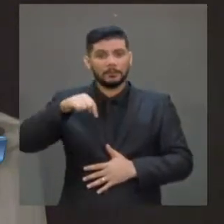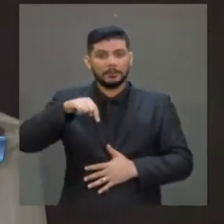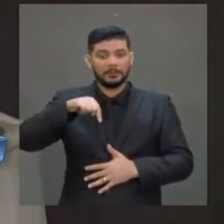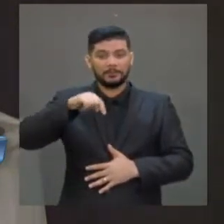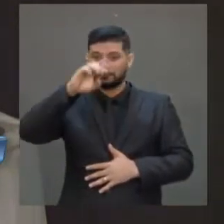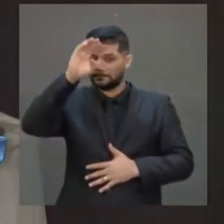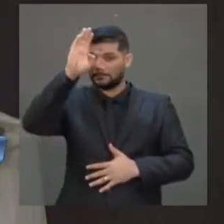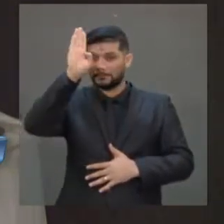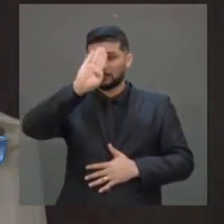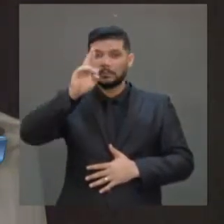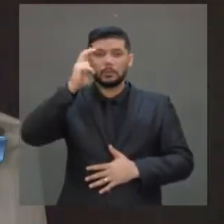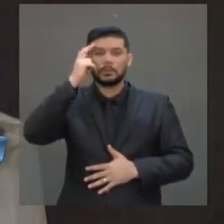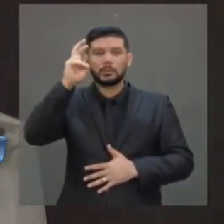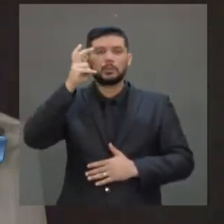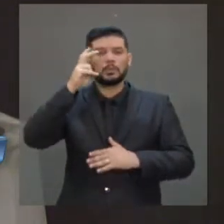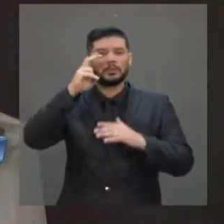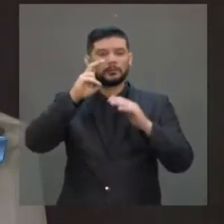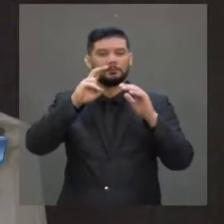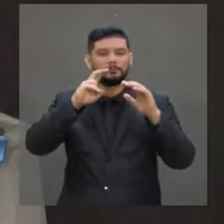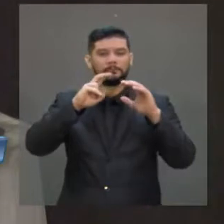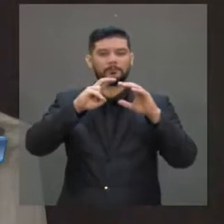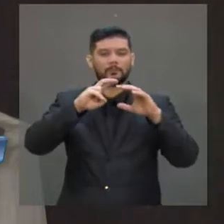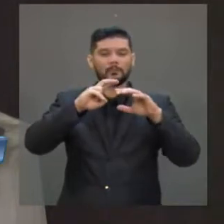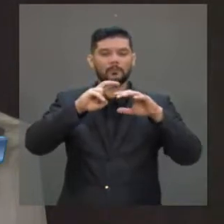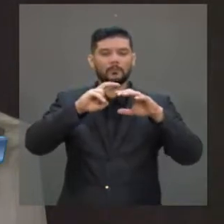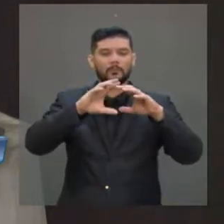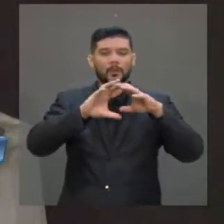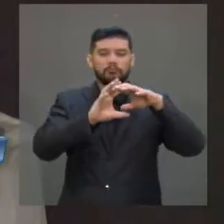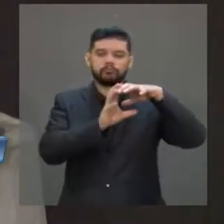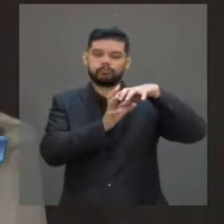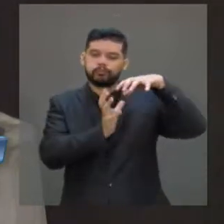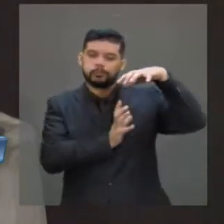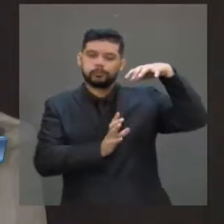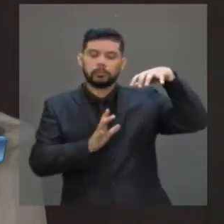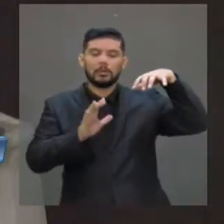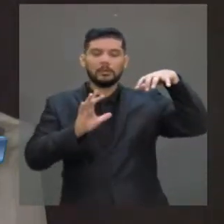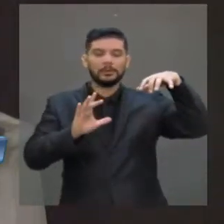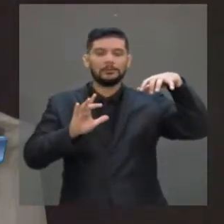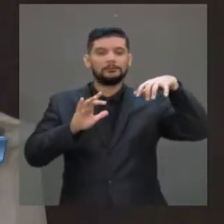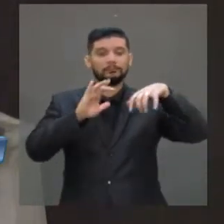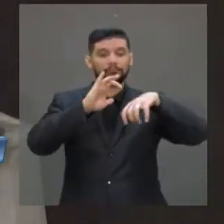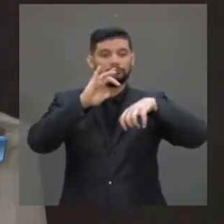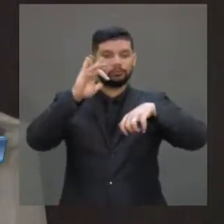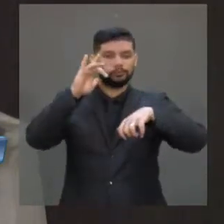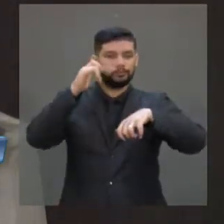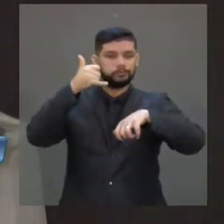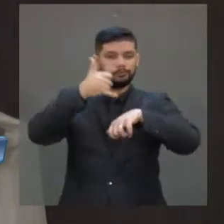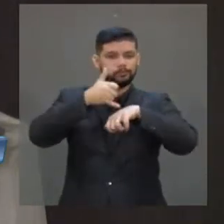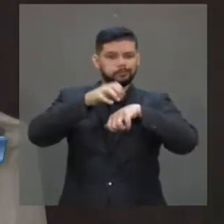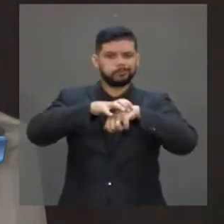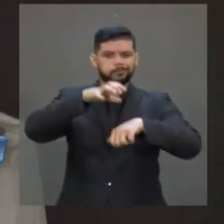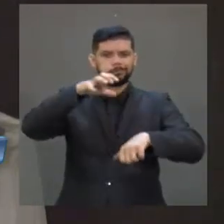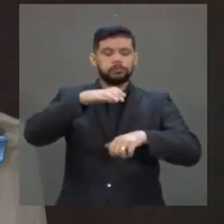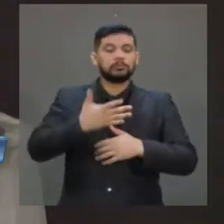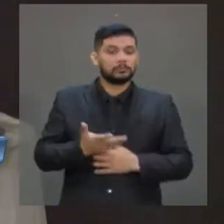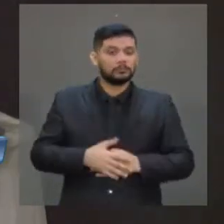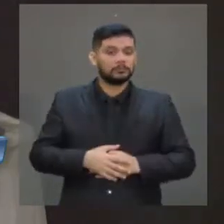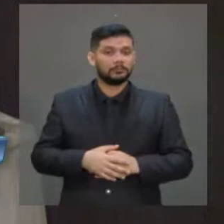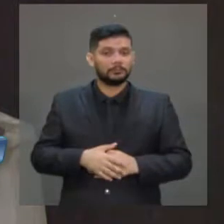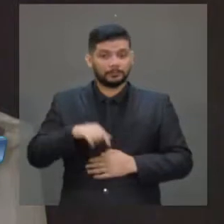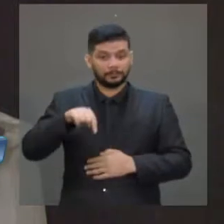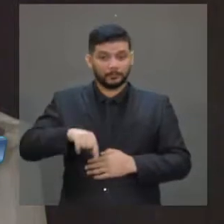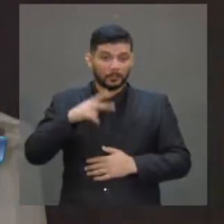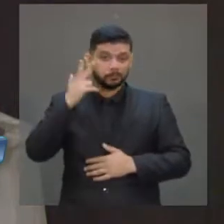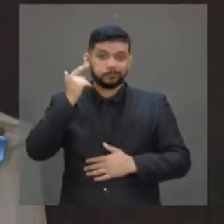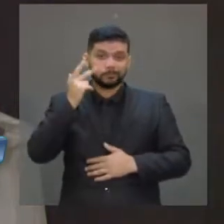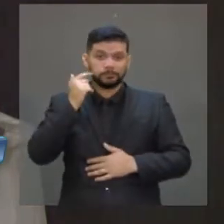é uma atividade que sustenta milhares de famílias. Aqui no Ceará, inclusive,